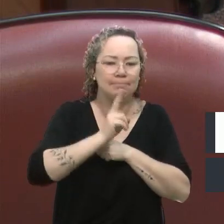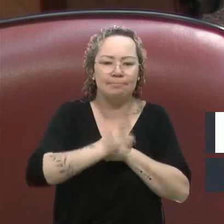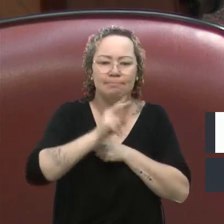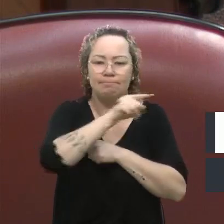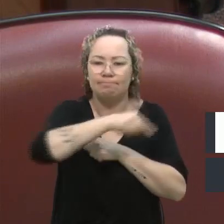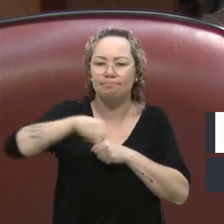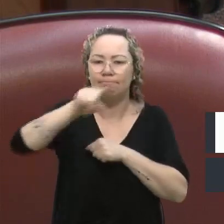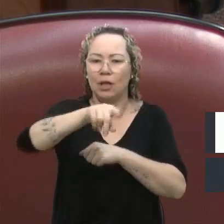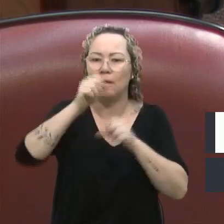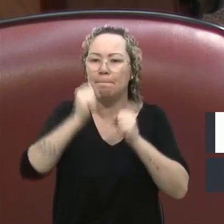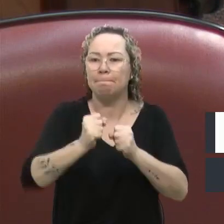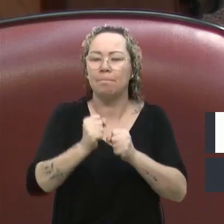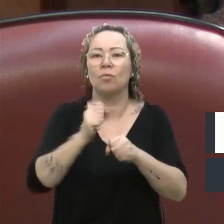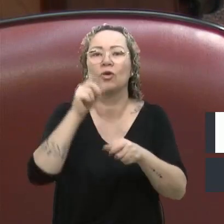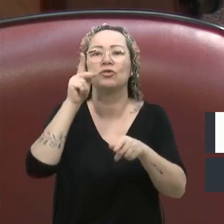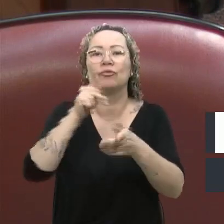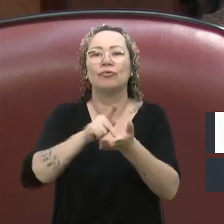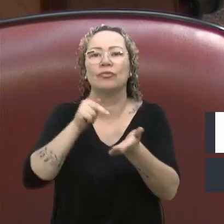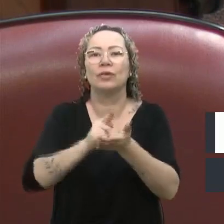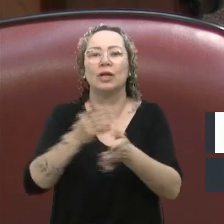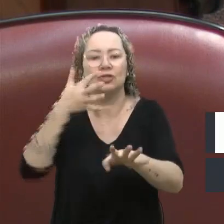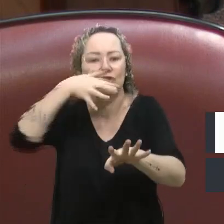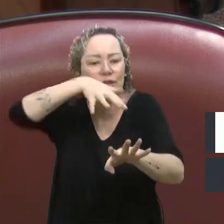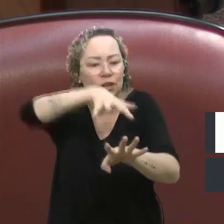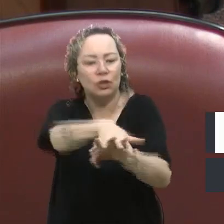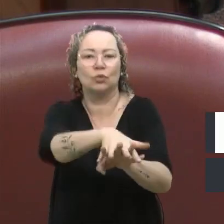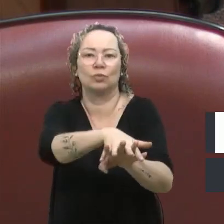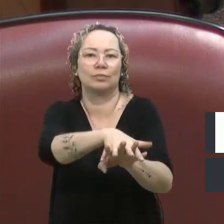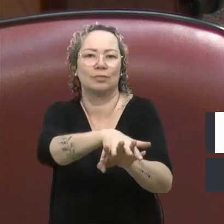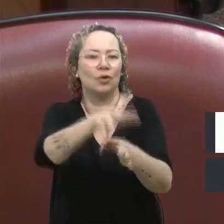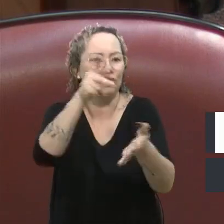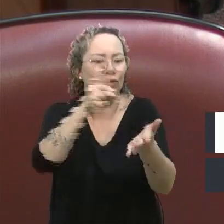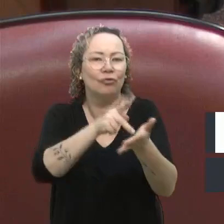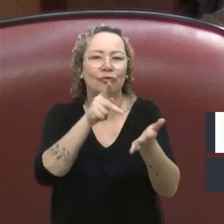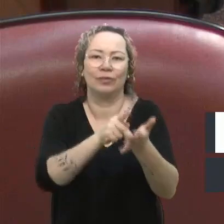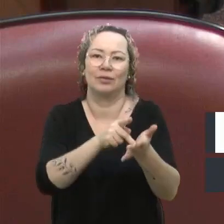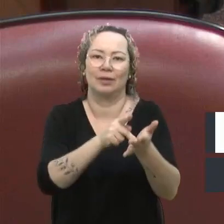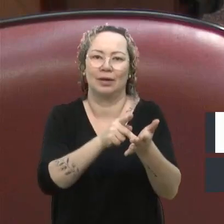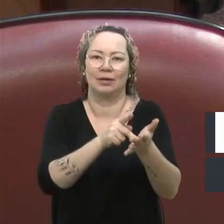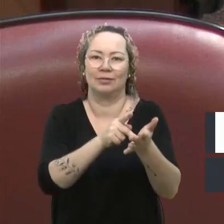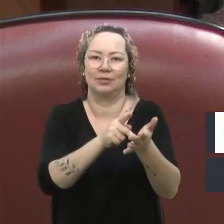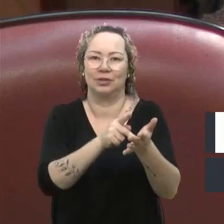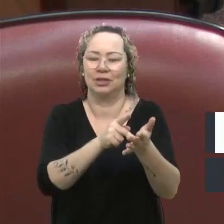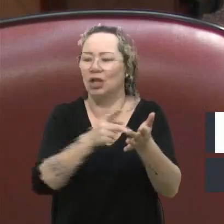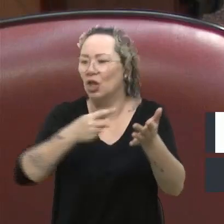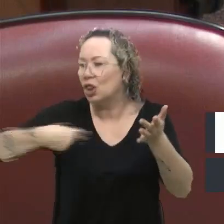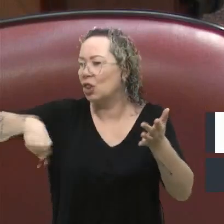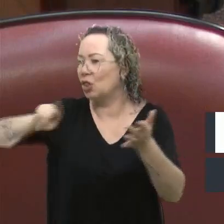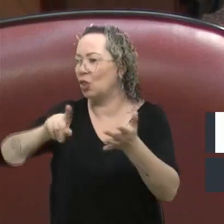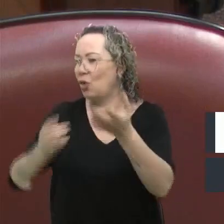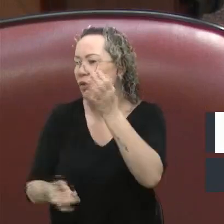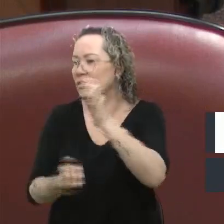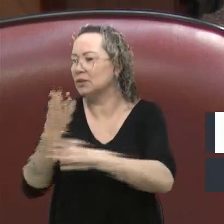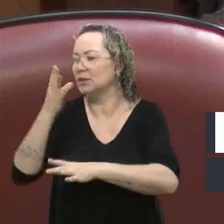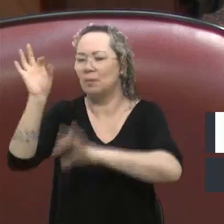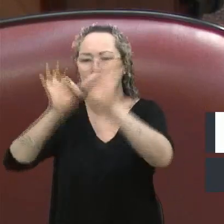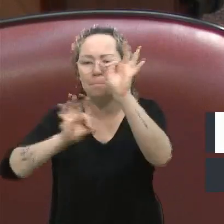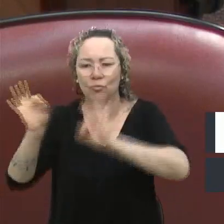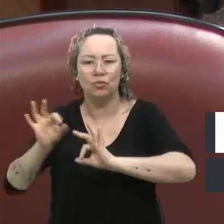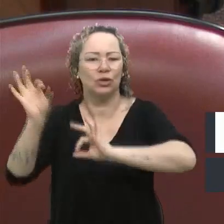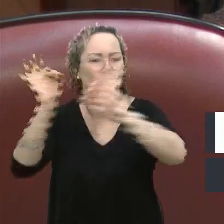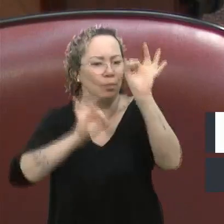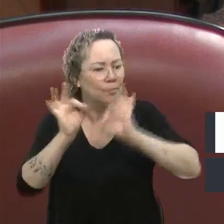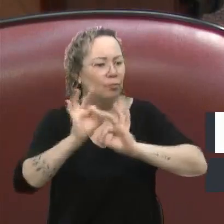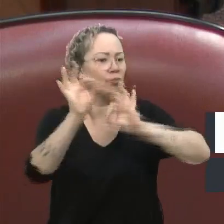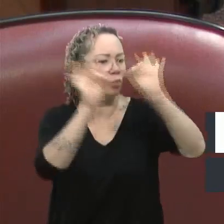estar inclusas verdadeiramente com vários projetos de Estado, para que